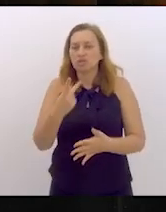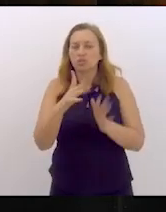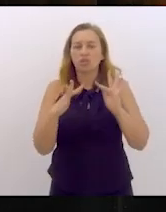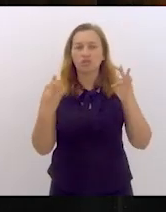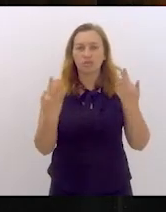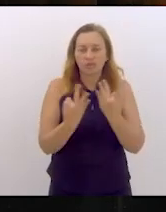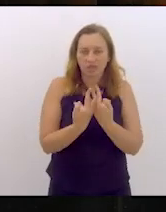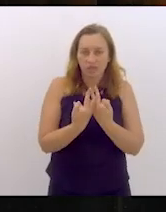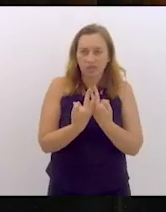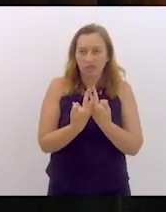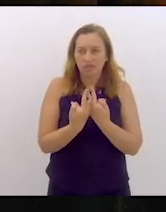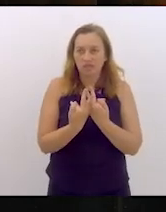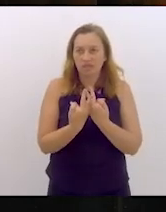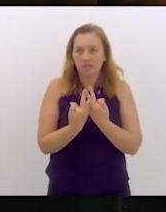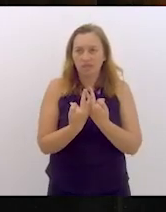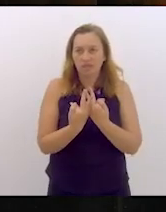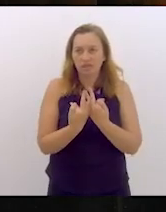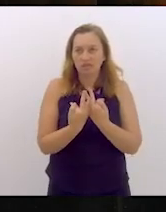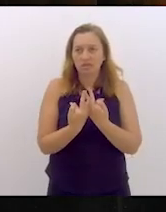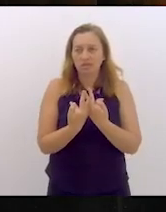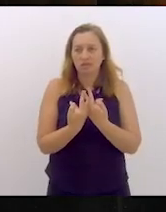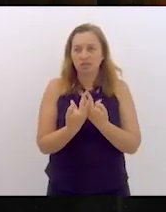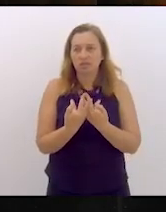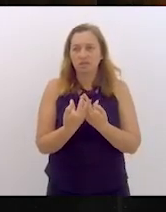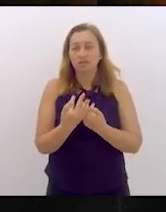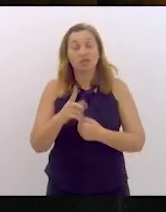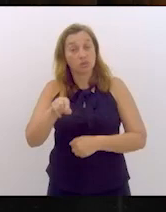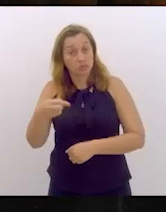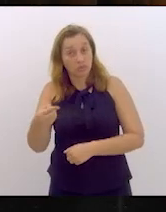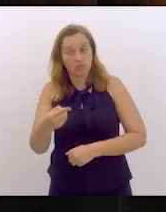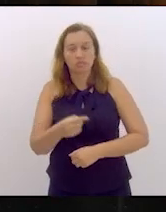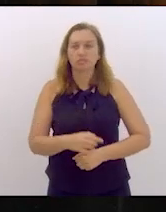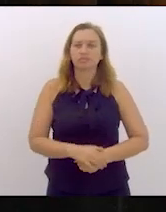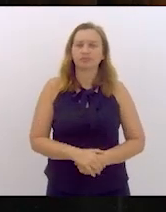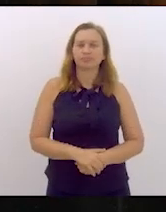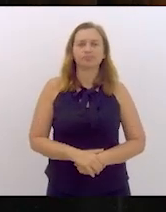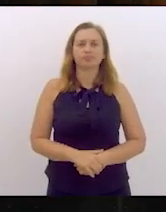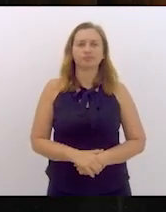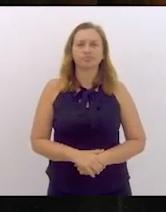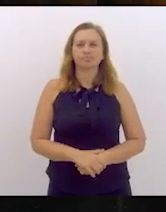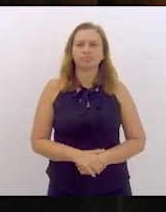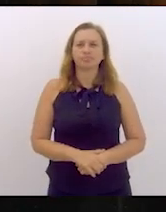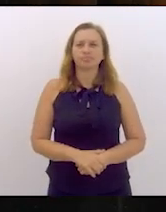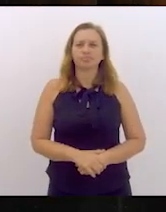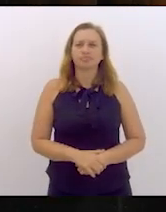familiares e afins e